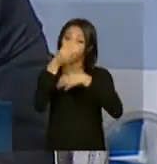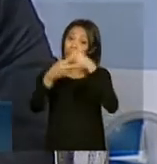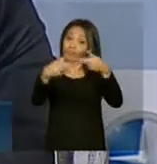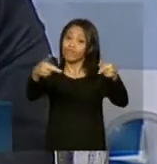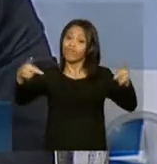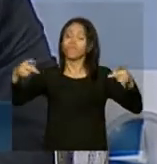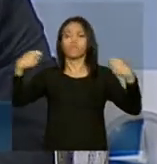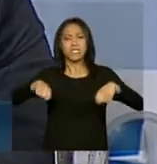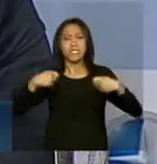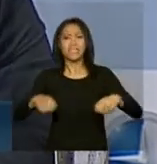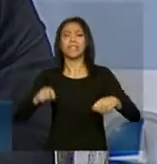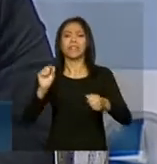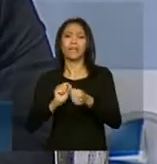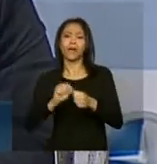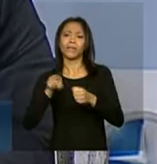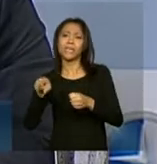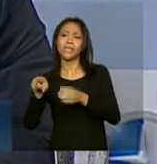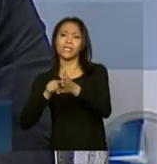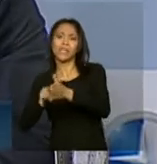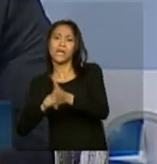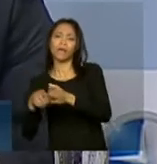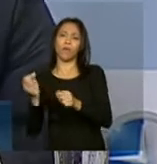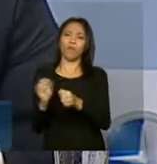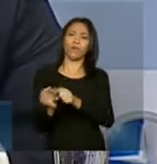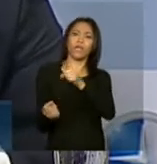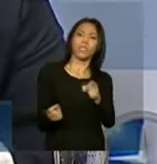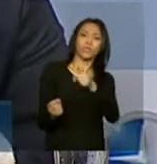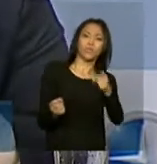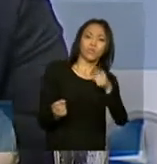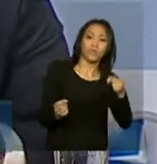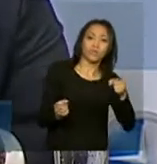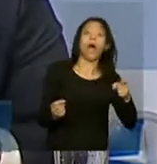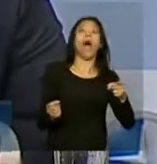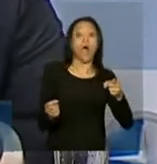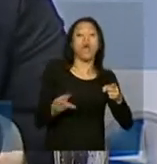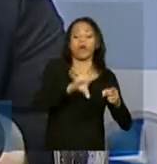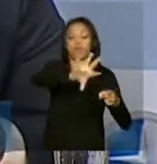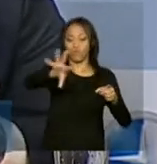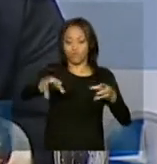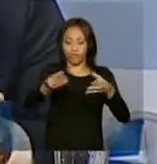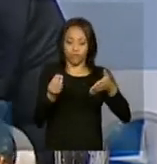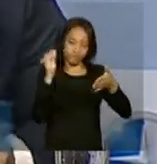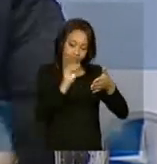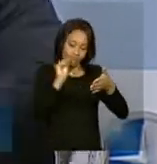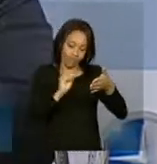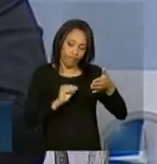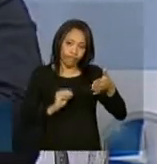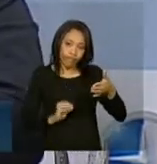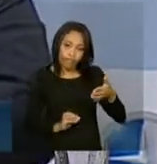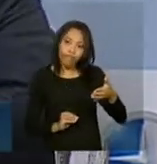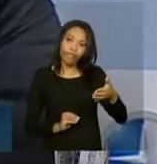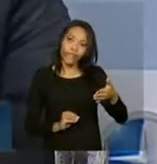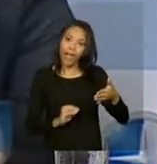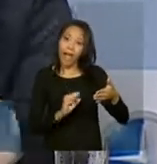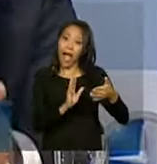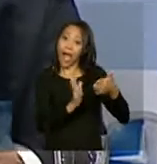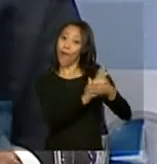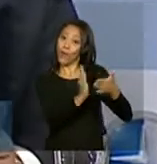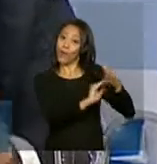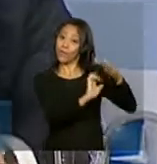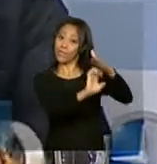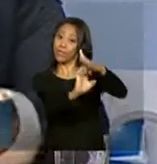de procedimentos. Ao contrário, obviamente, você deve imaginar que as operadoras pedem a exclusão, né?